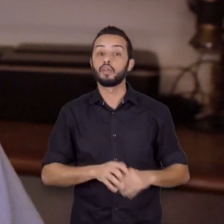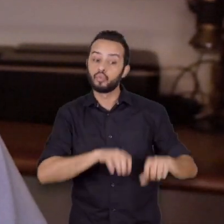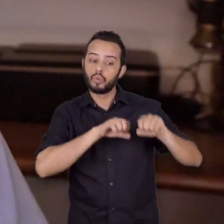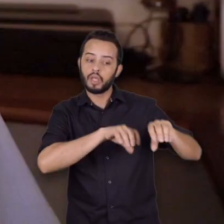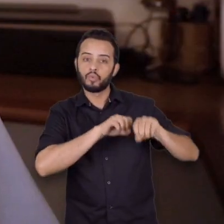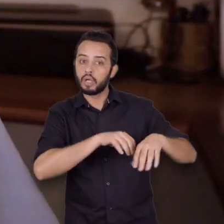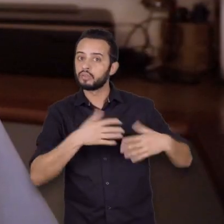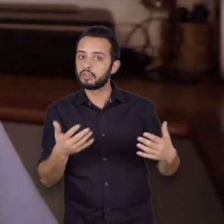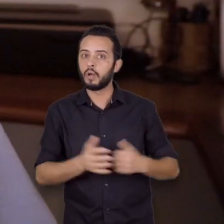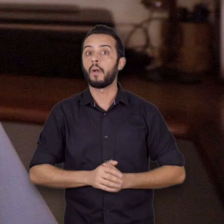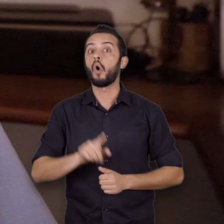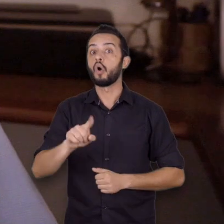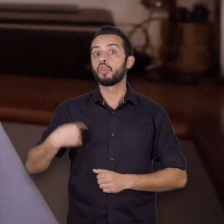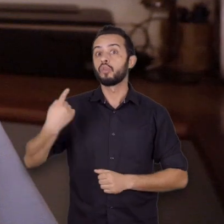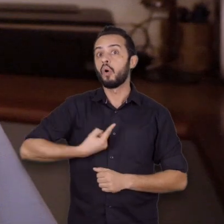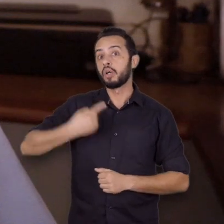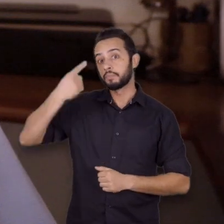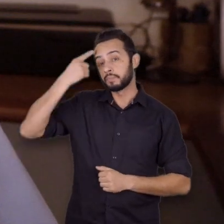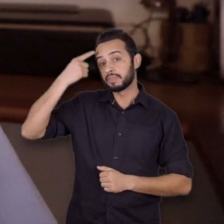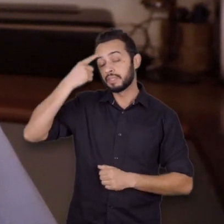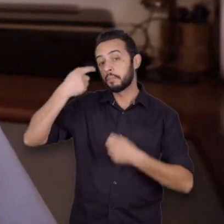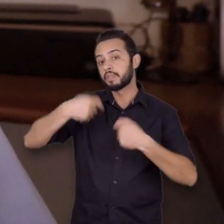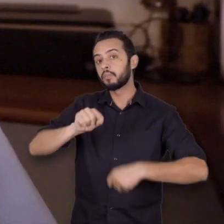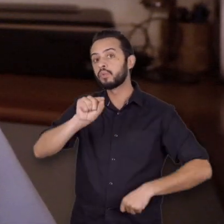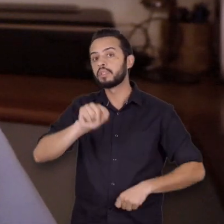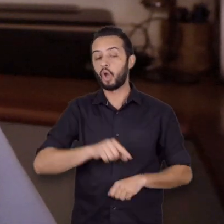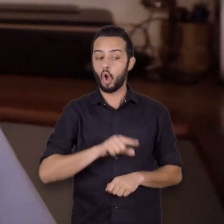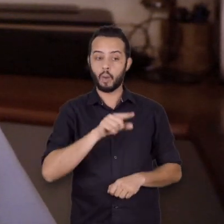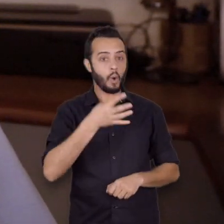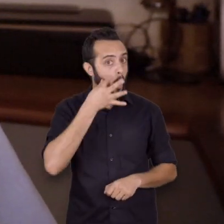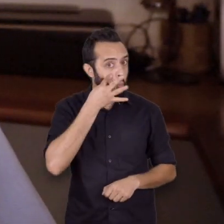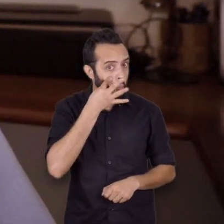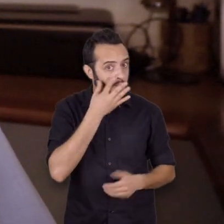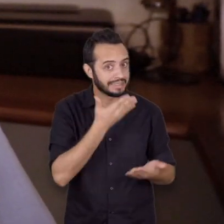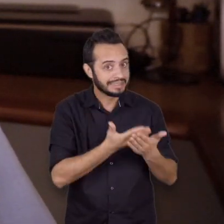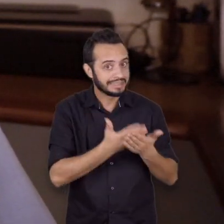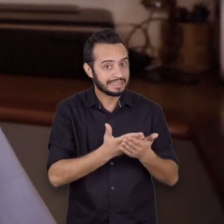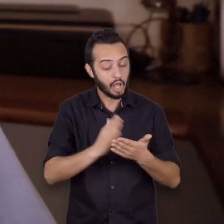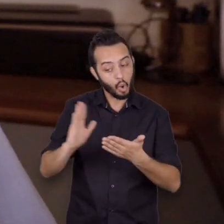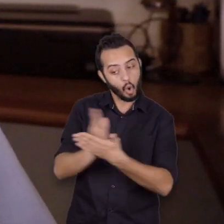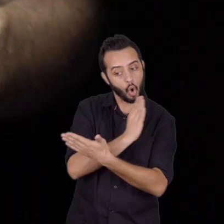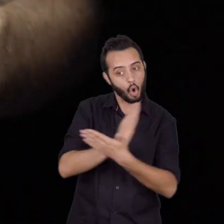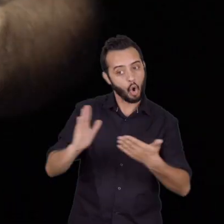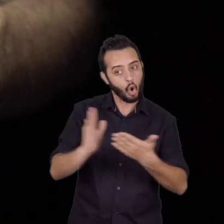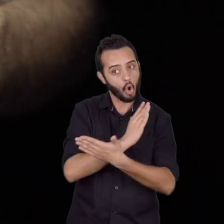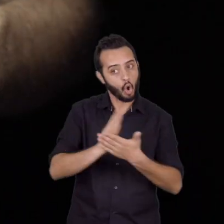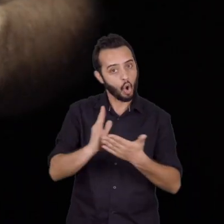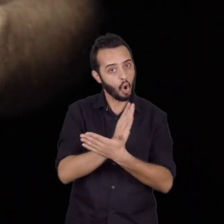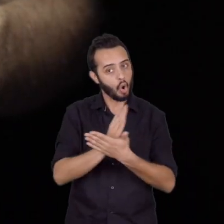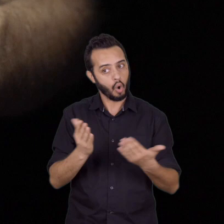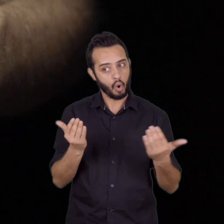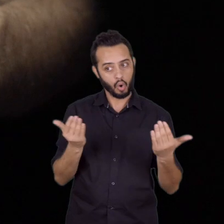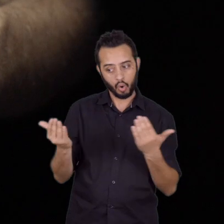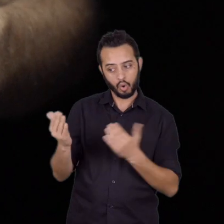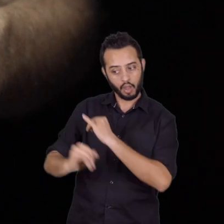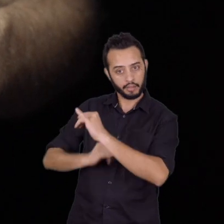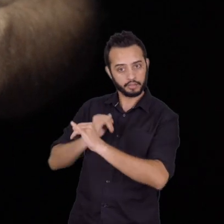vista educacional. Agora, é preciso entender o que fica para o presencial e o que fica para o